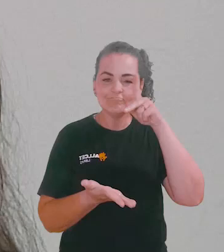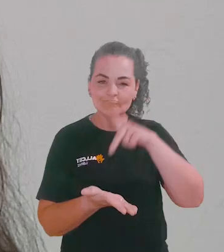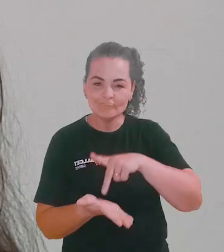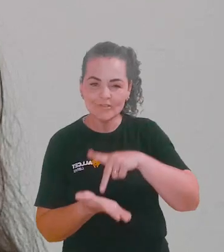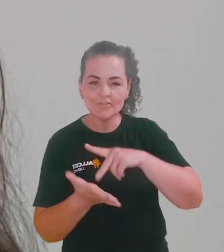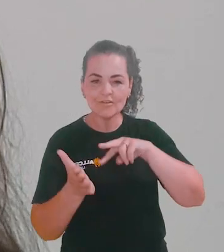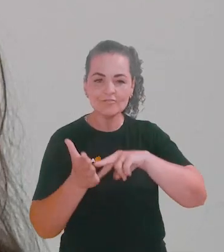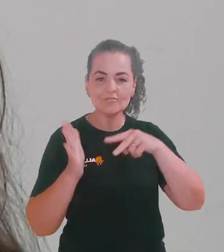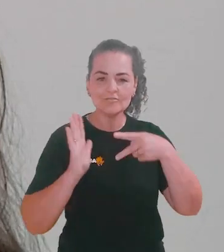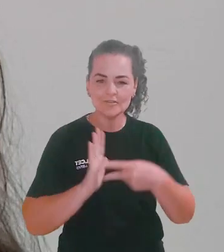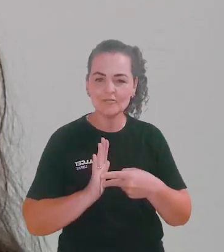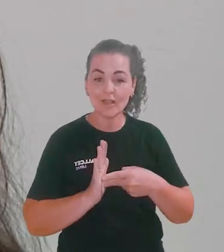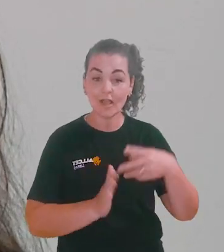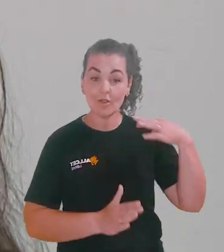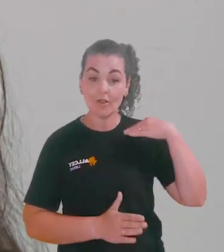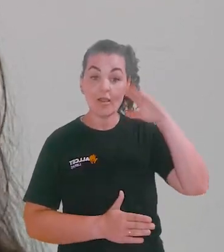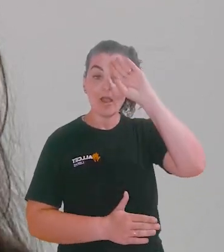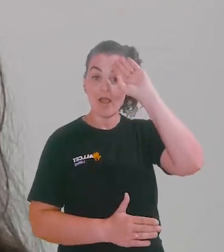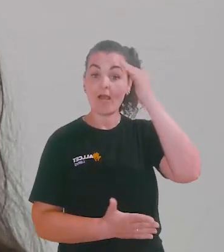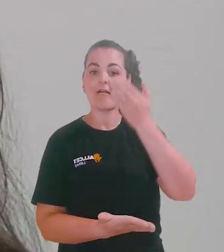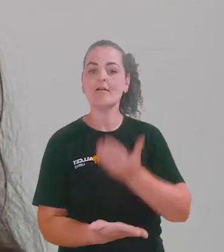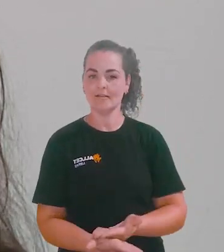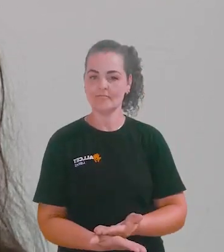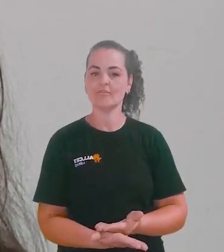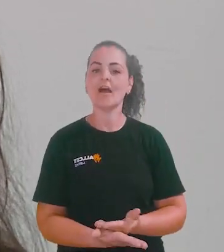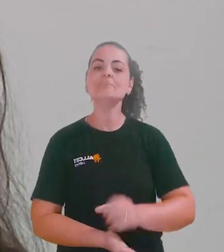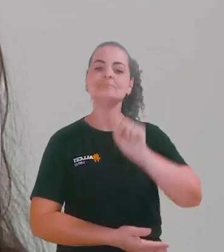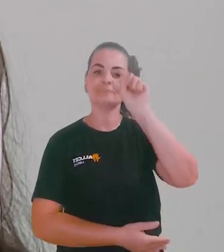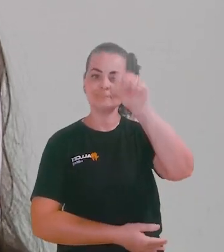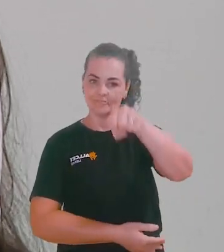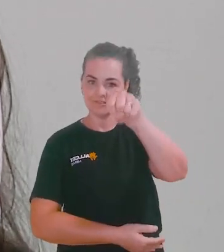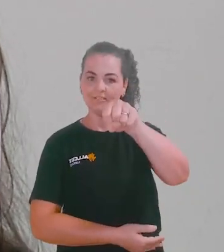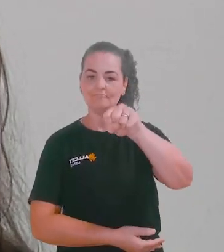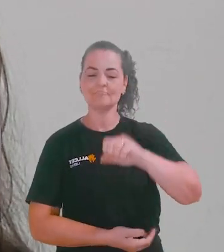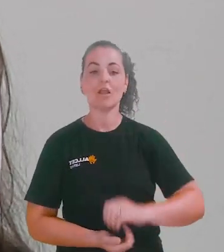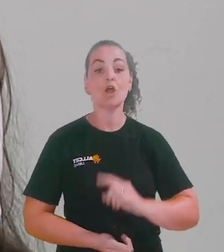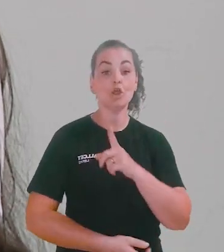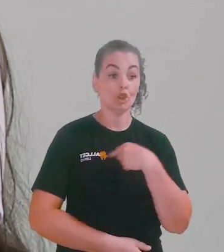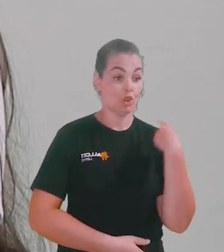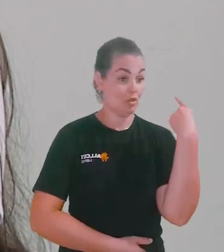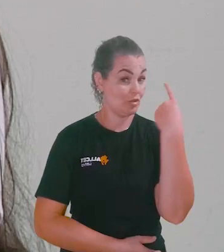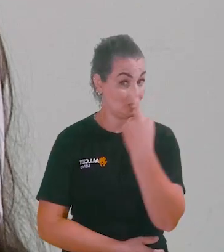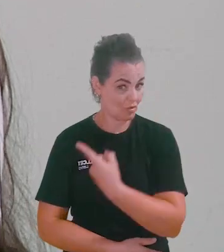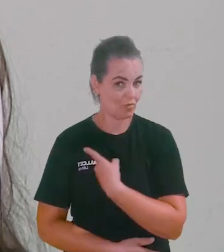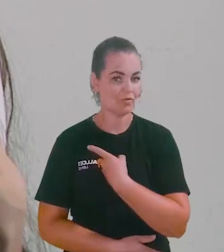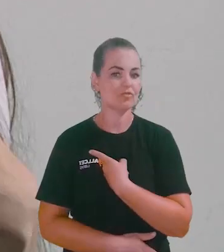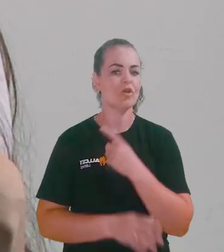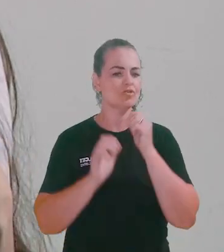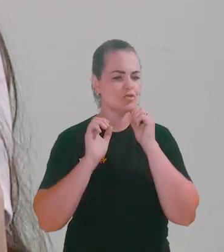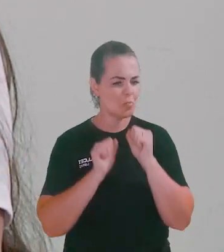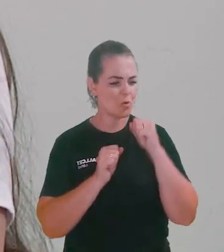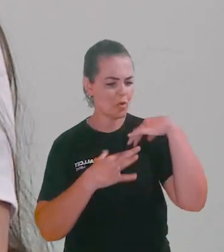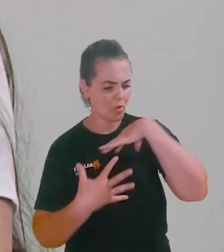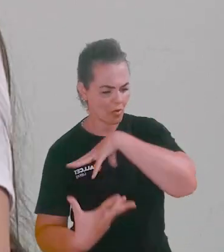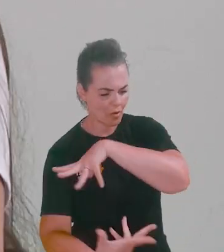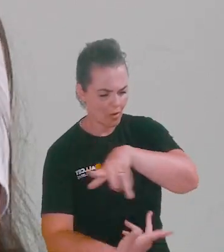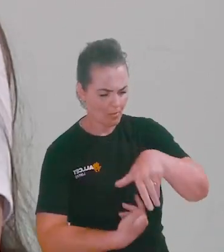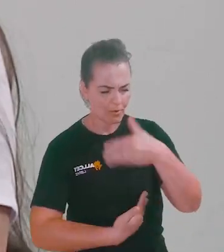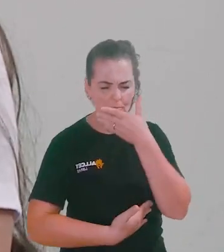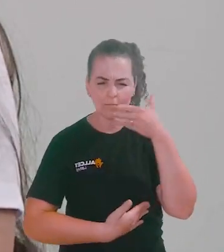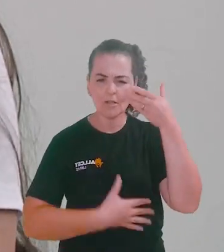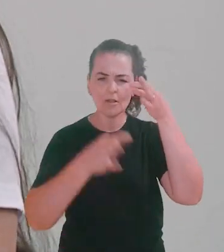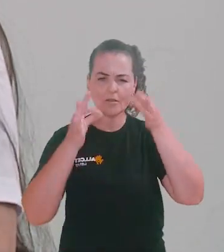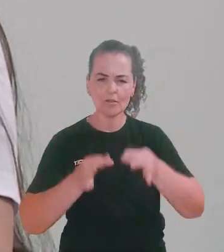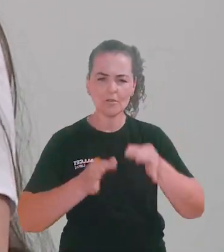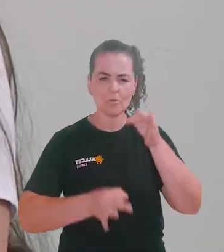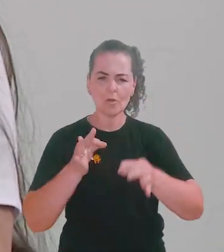Eu acredito que o verdadeiro significado da palavra é acreditar. Quando a gente é voluntário, a gente acredita que todos nós merecemos estar em um